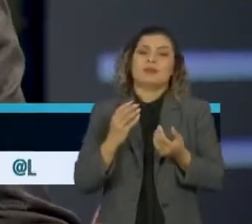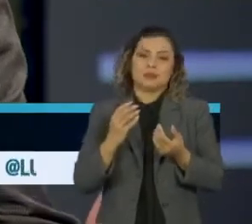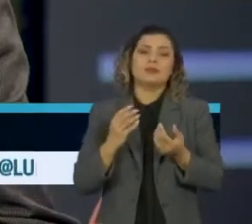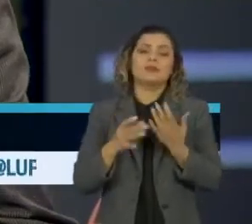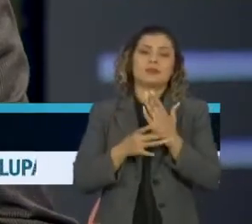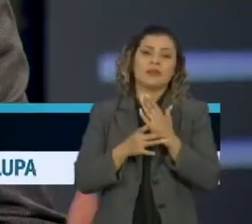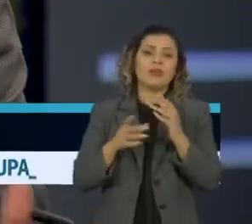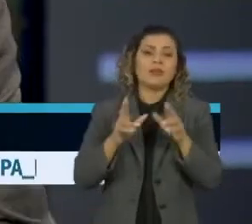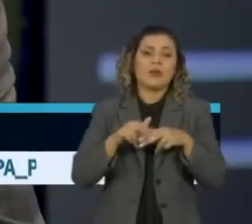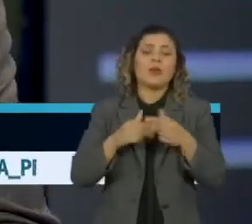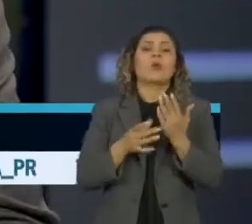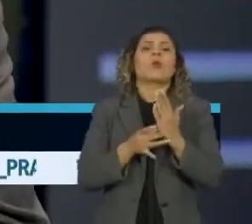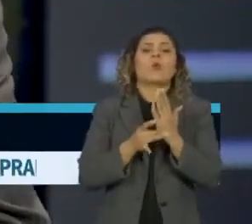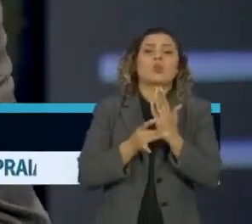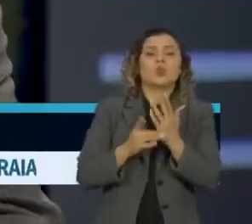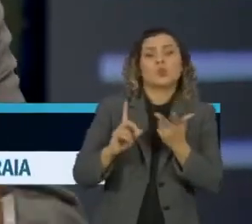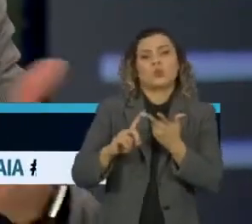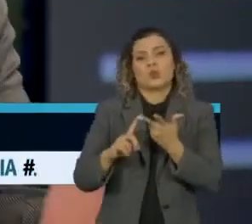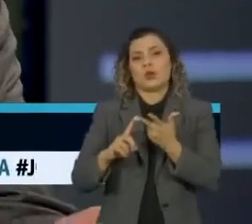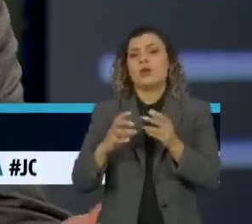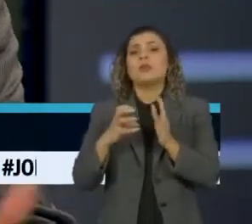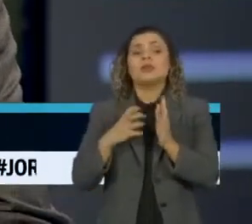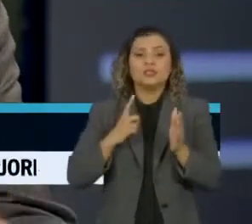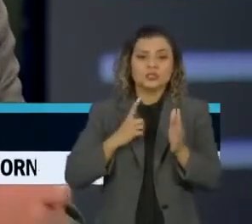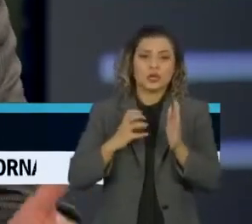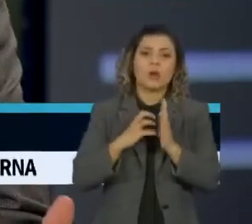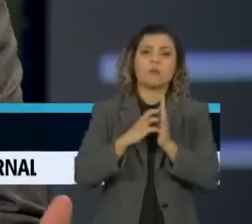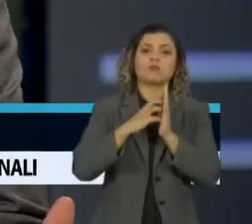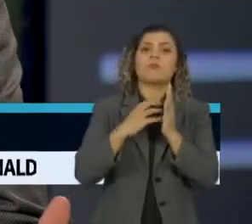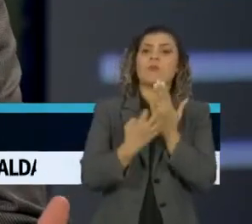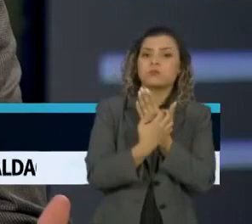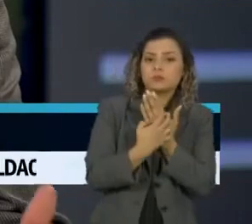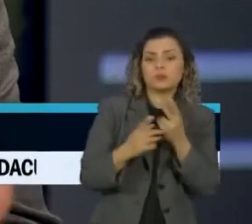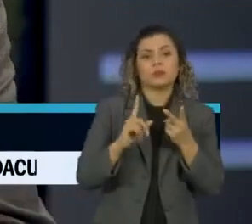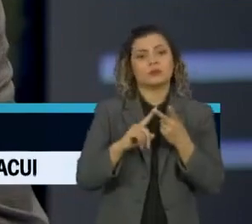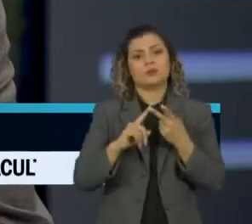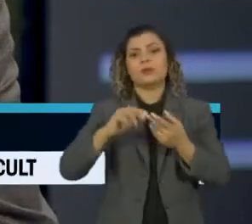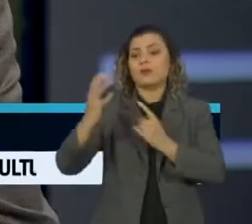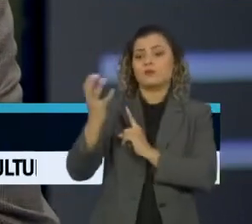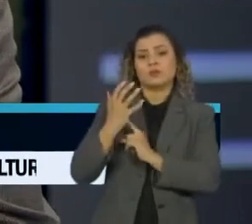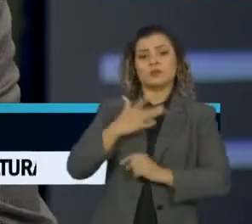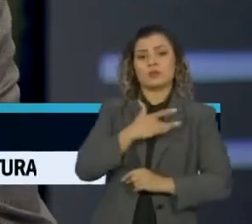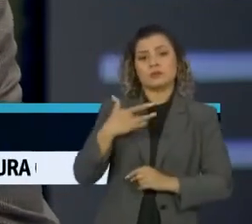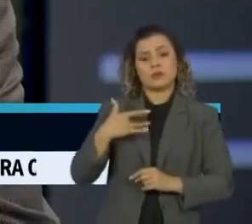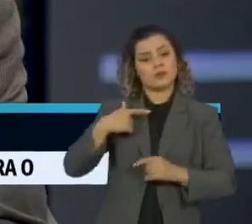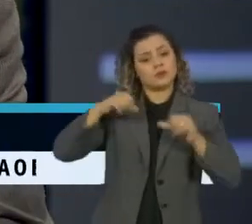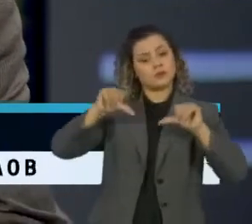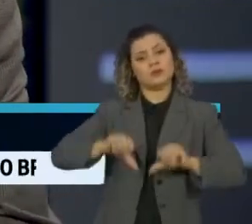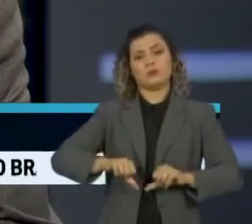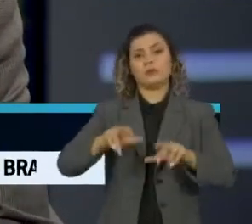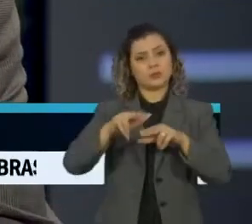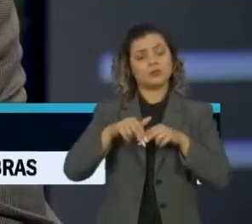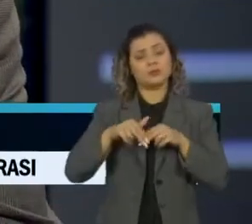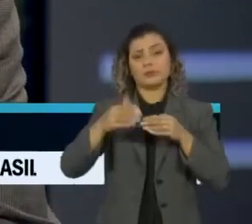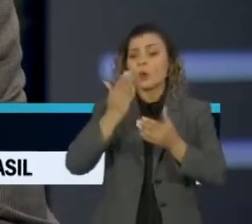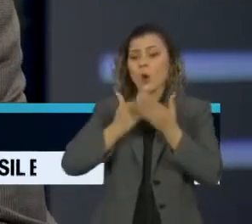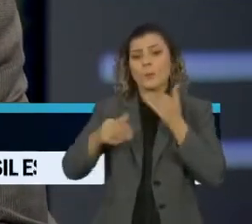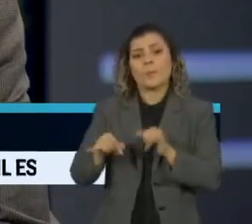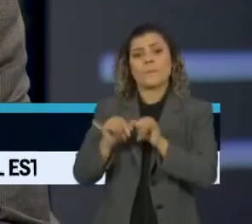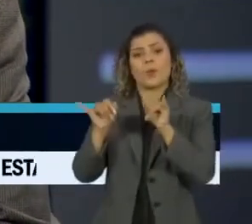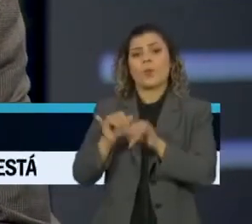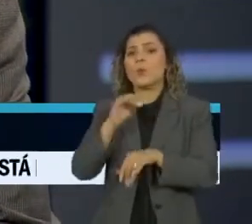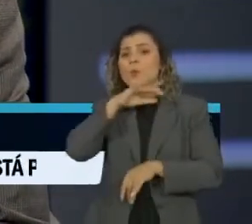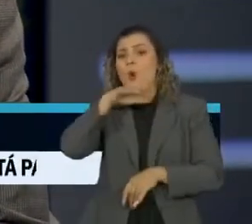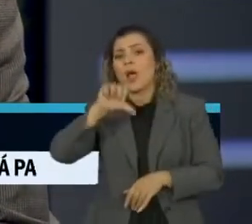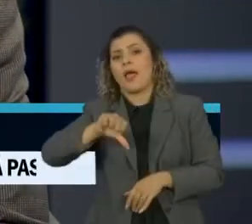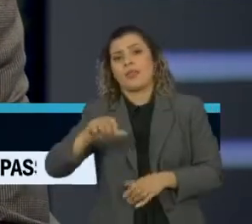carboidratos, estavam engordando mais. Ou seja, tudo isso vai ter um reflexo na saúde. E se, junto com tudo isso,